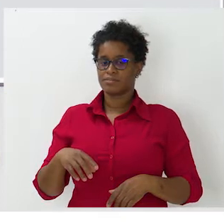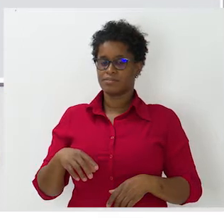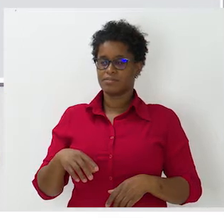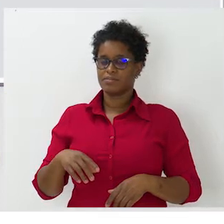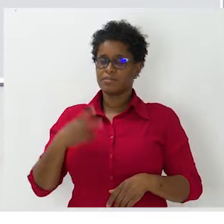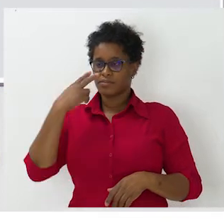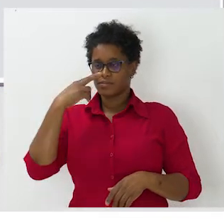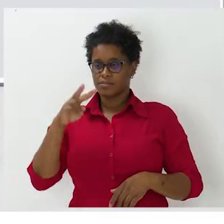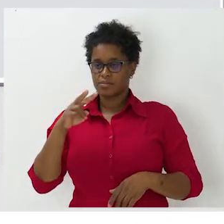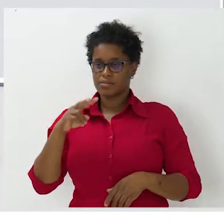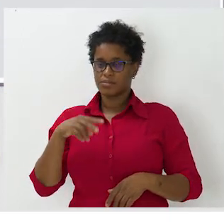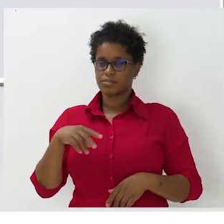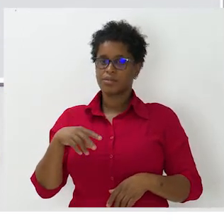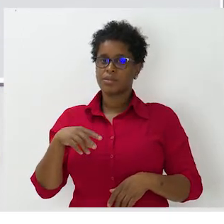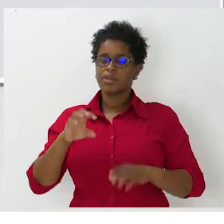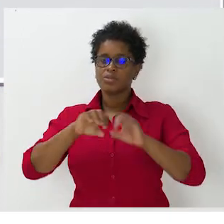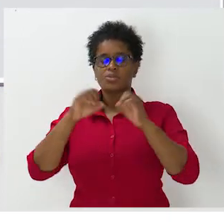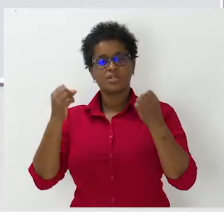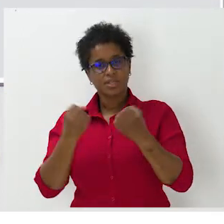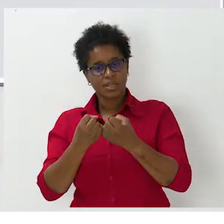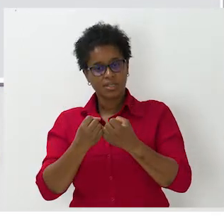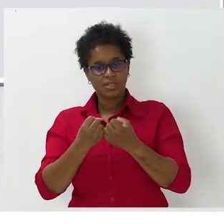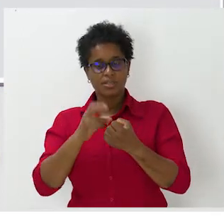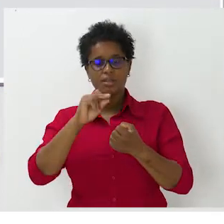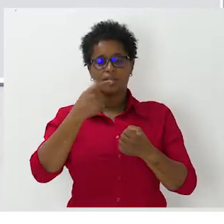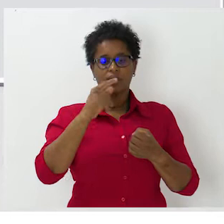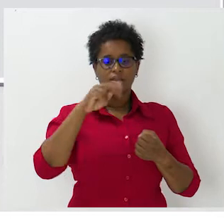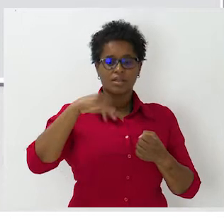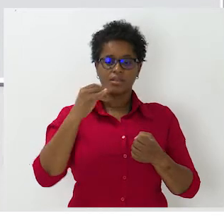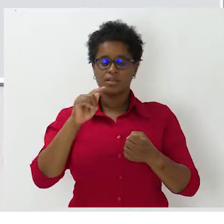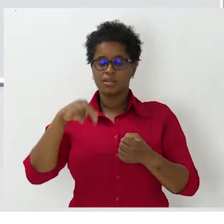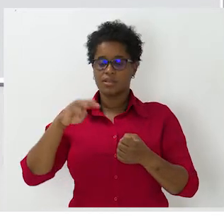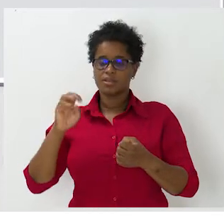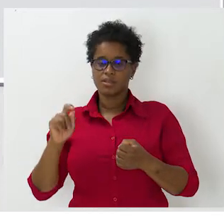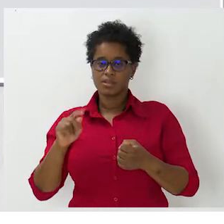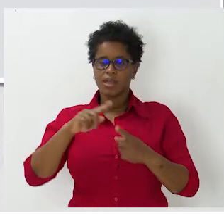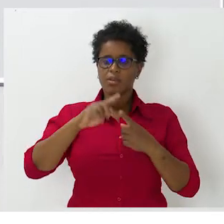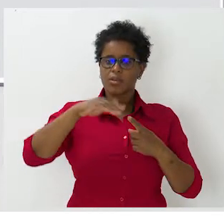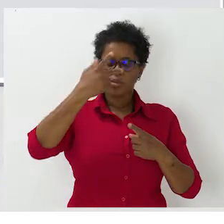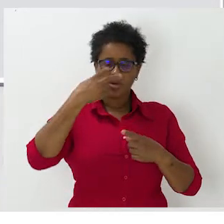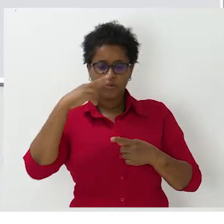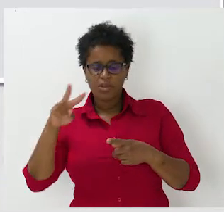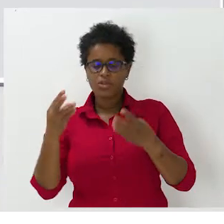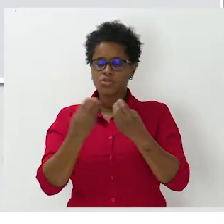ateniense. Em primeiro lugar, observe comigo, temos